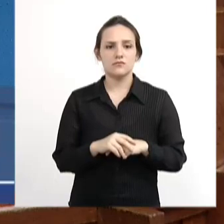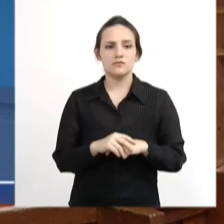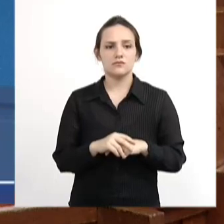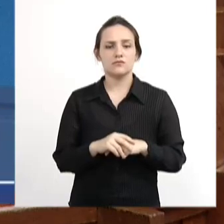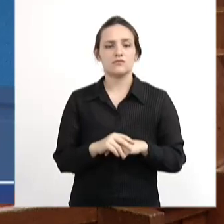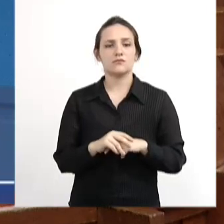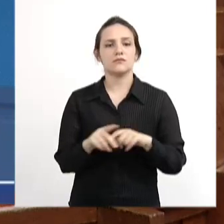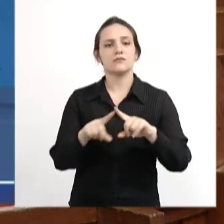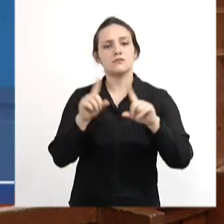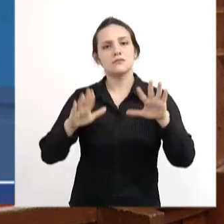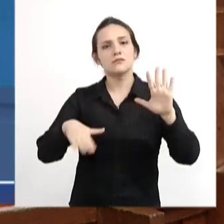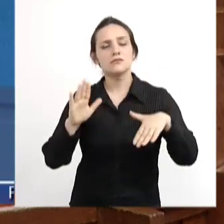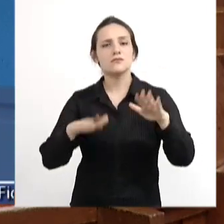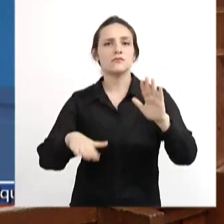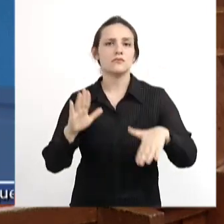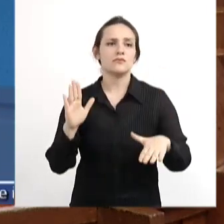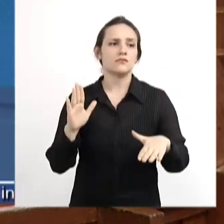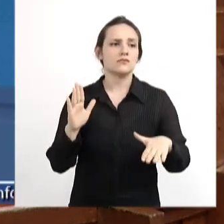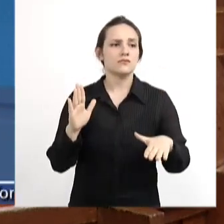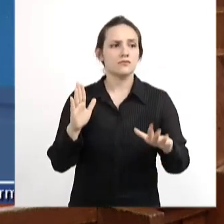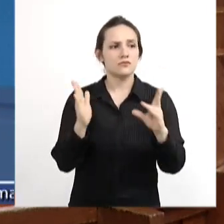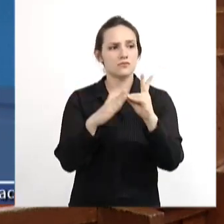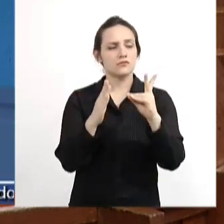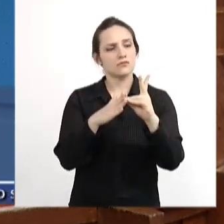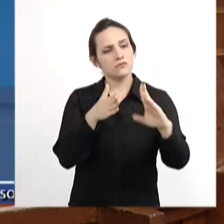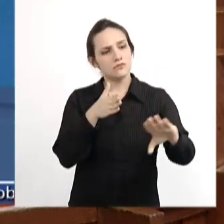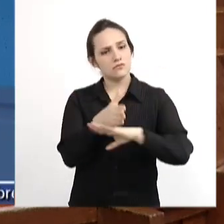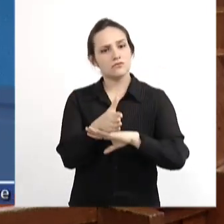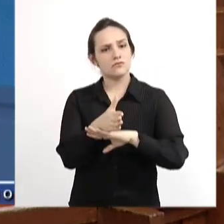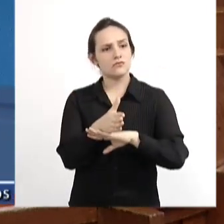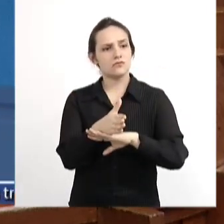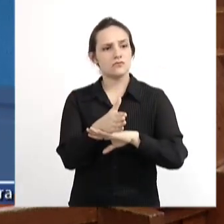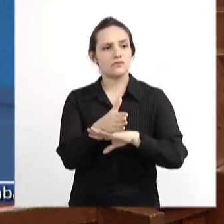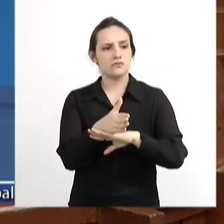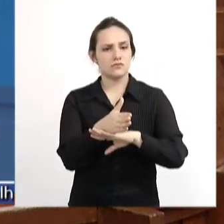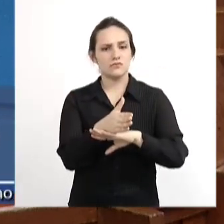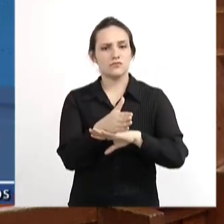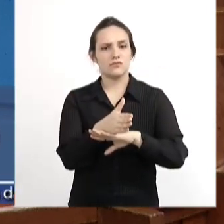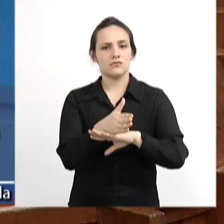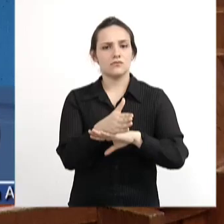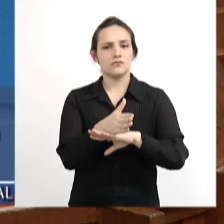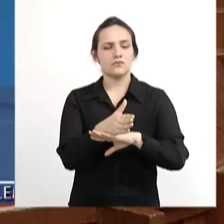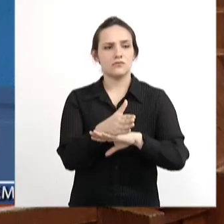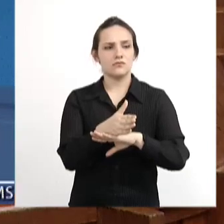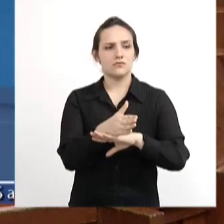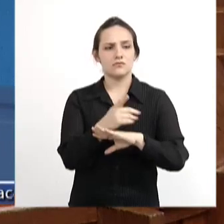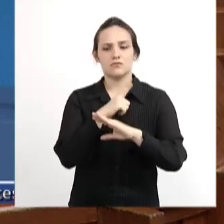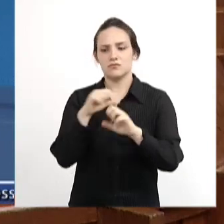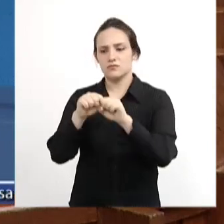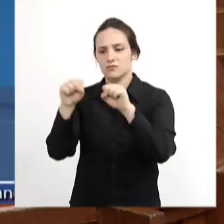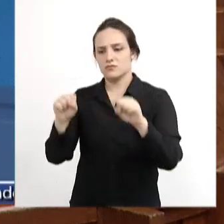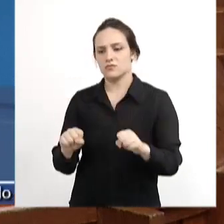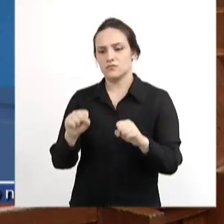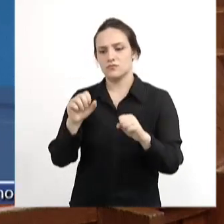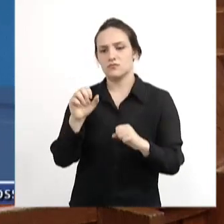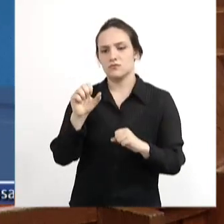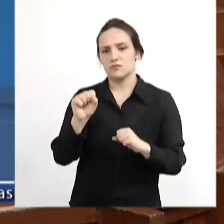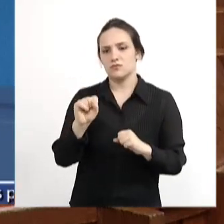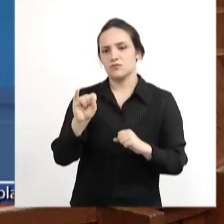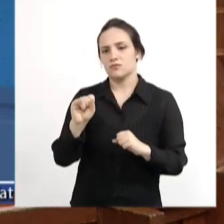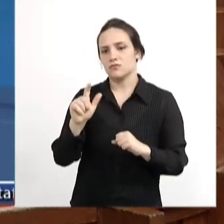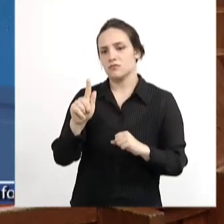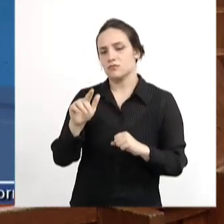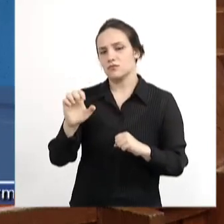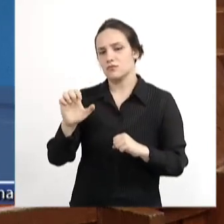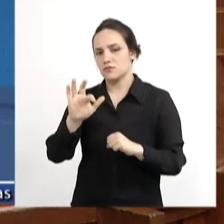a invasão, o que acontece no sistema CIGEF da FUNAI?